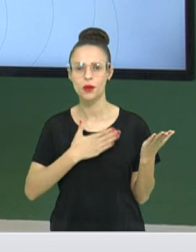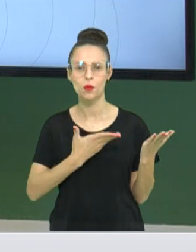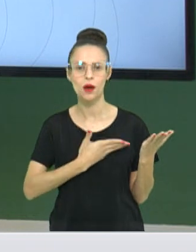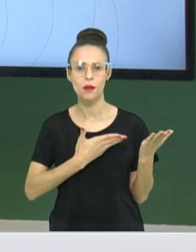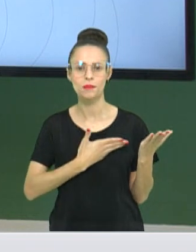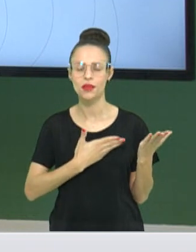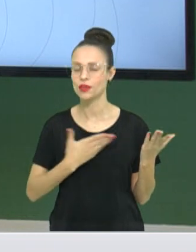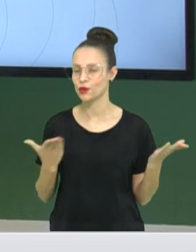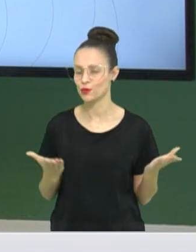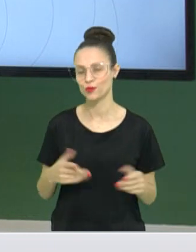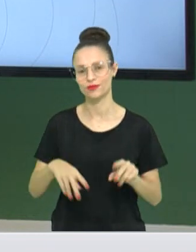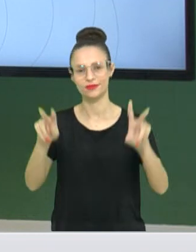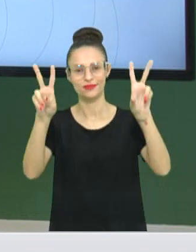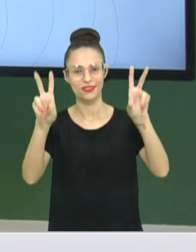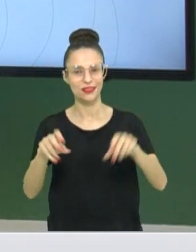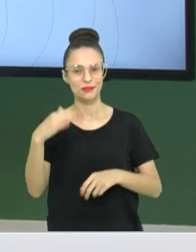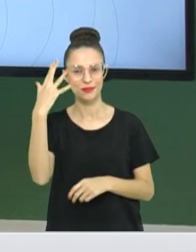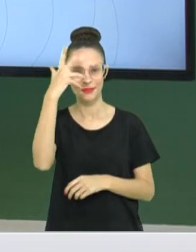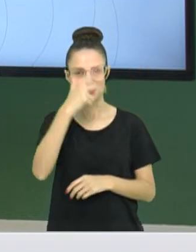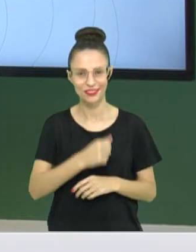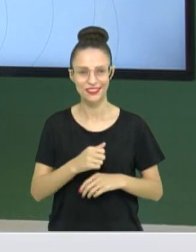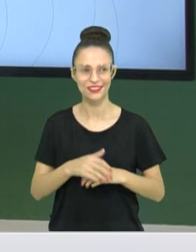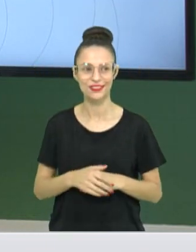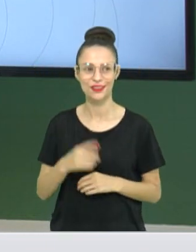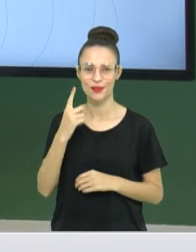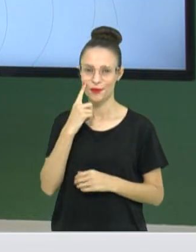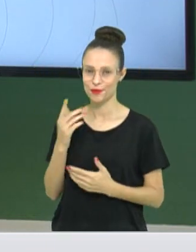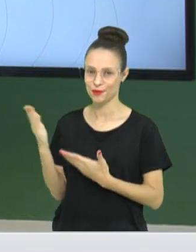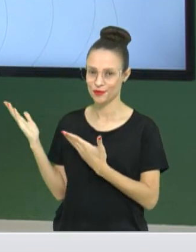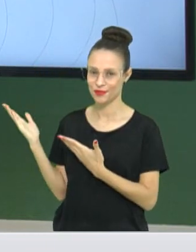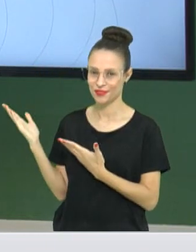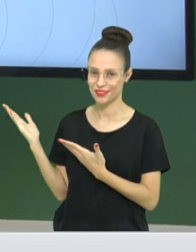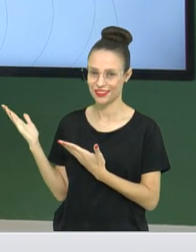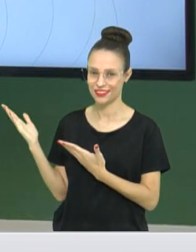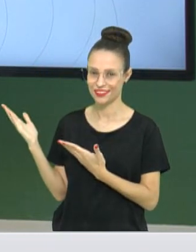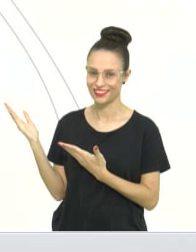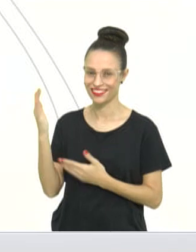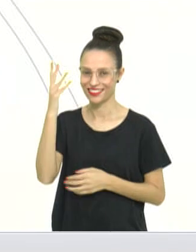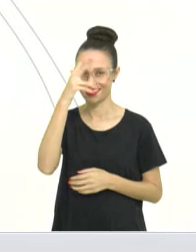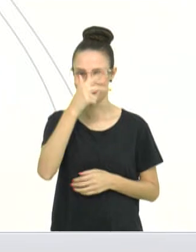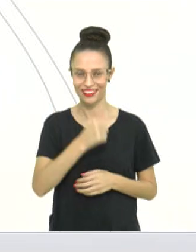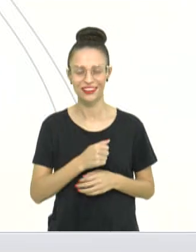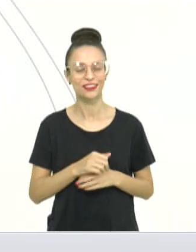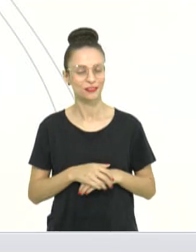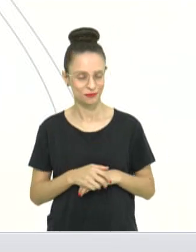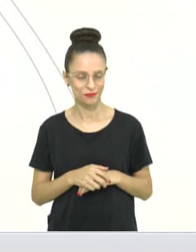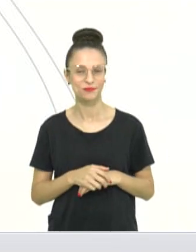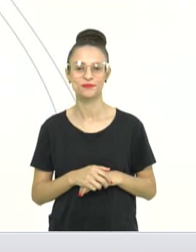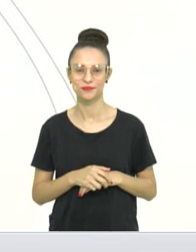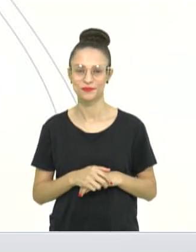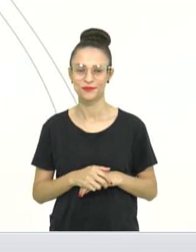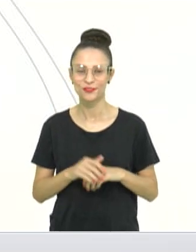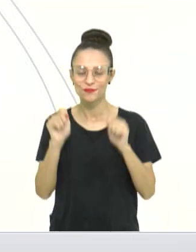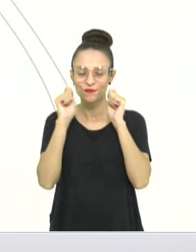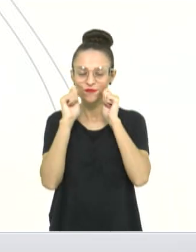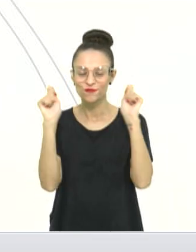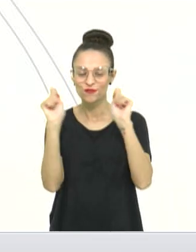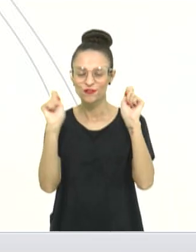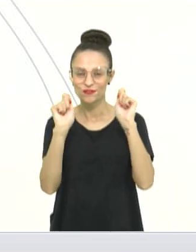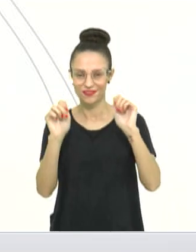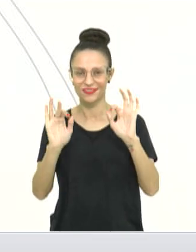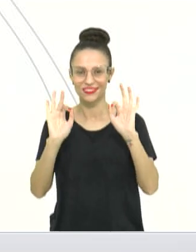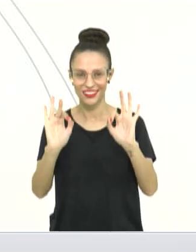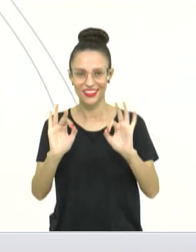amigo? Que tema lindo, né, professora? Que imagem linda, né, professora? Que fofinho,